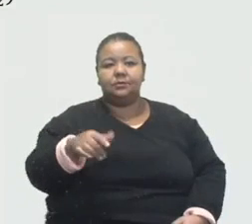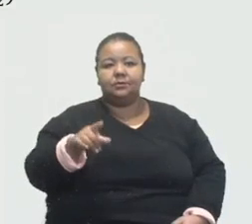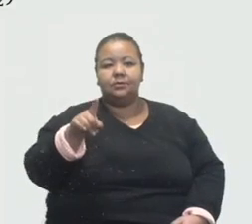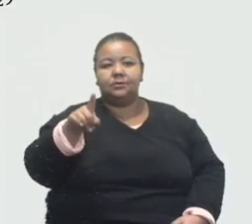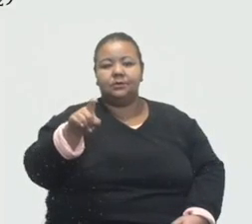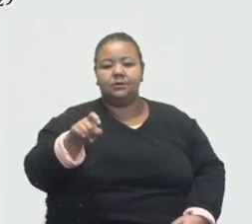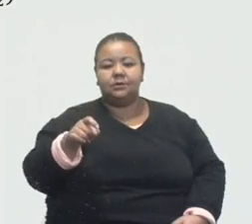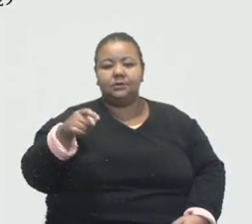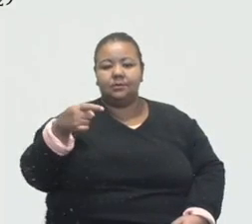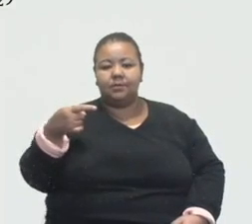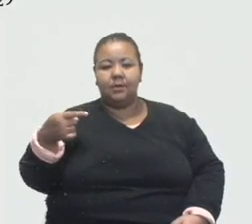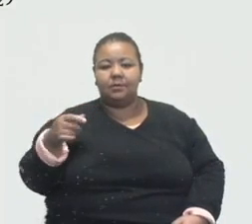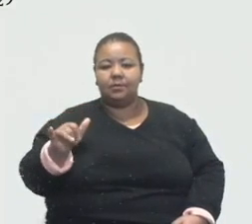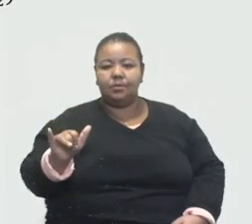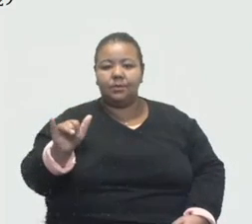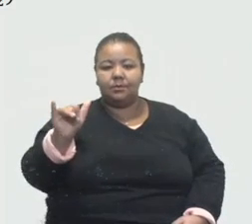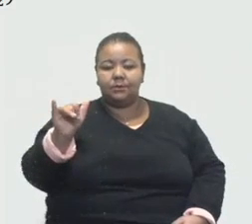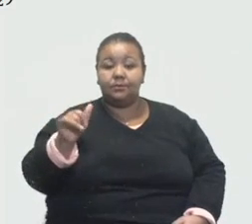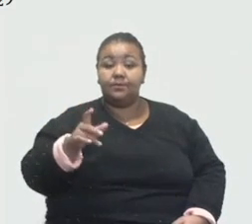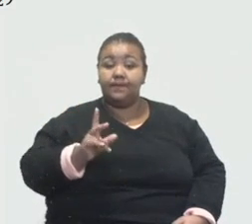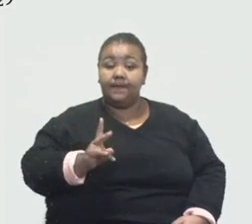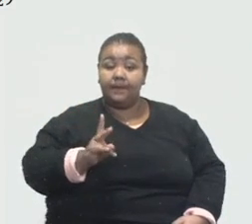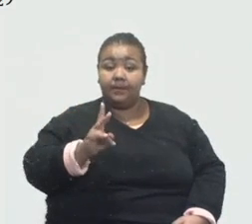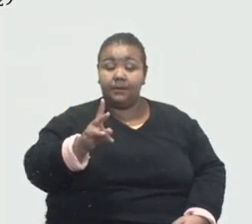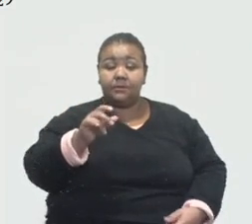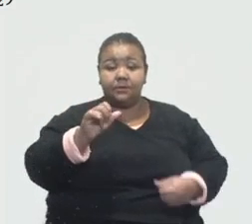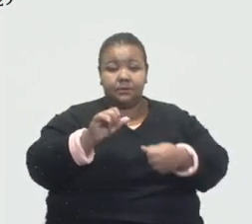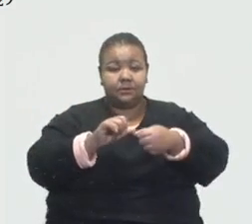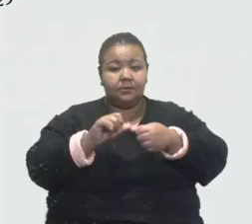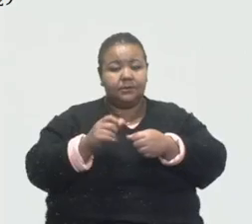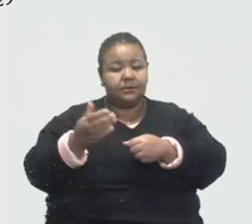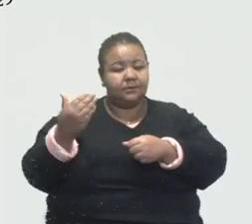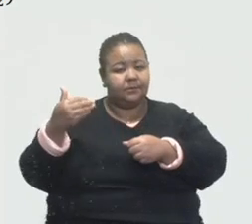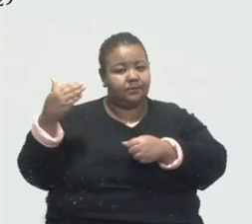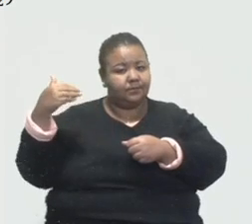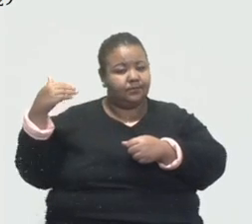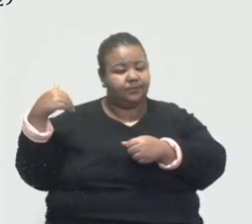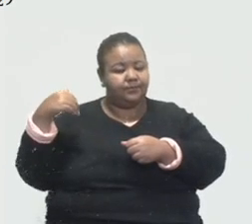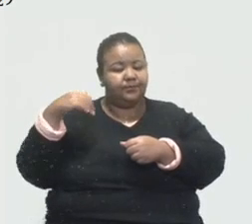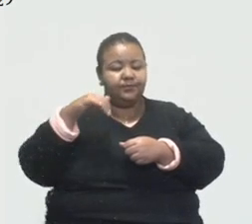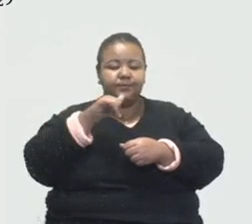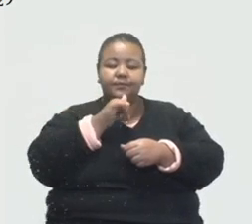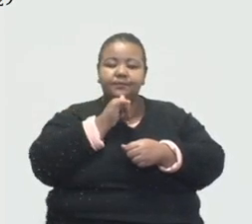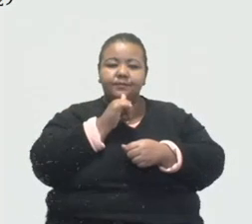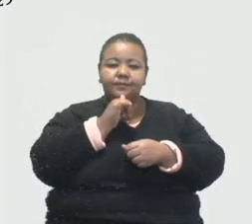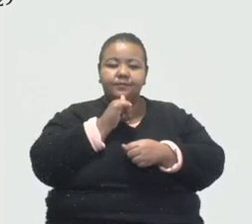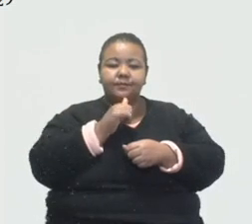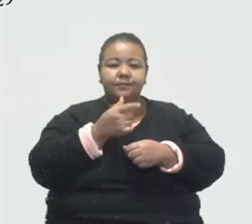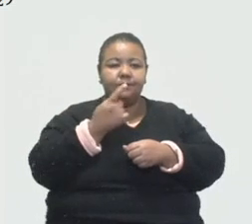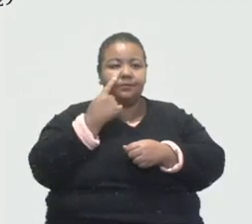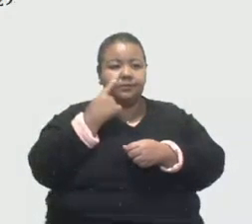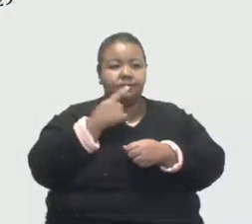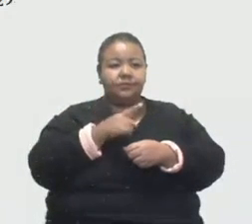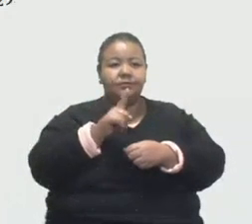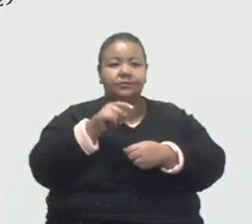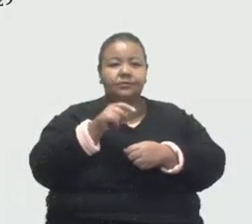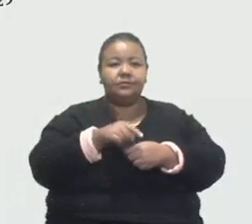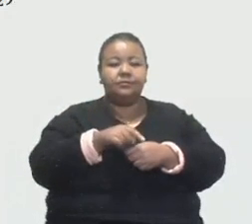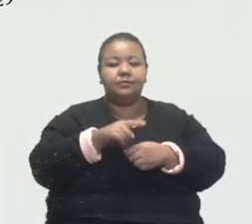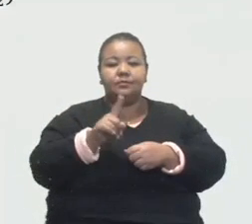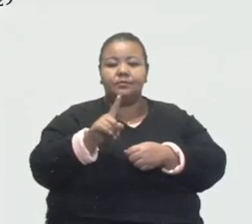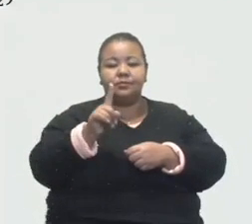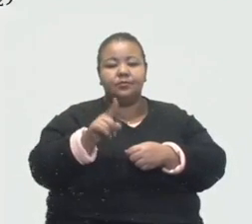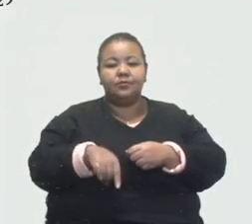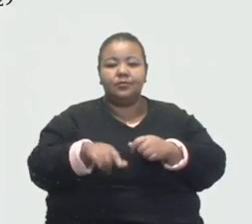menos y. Veja que é a mesma transformação que eu utilizei no exemplo de aplicação. Nós vamos verificar se ela é ou